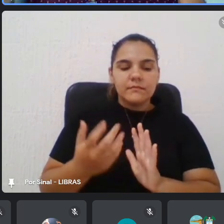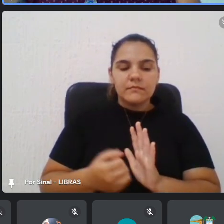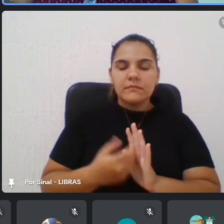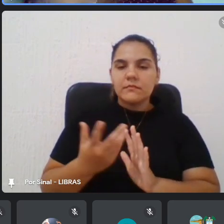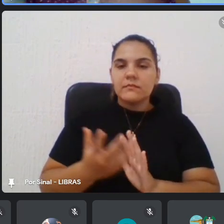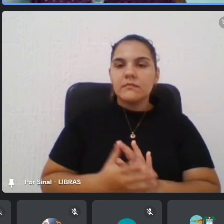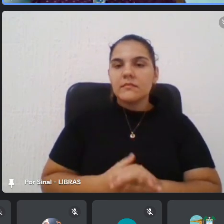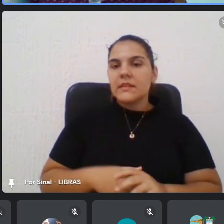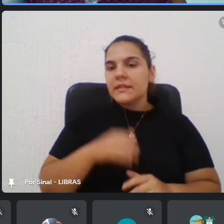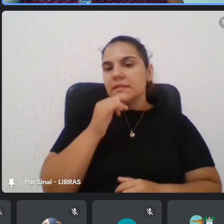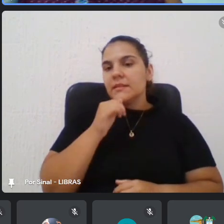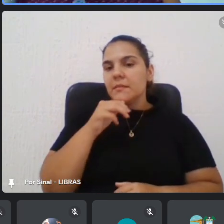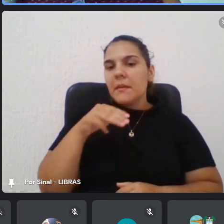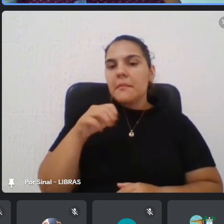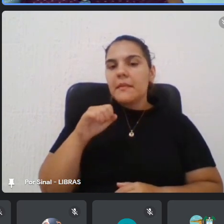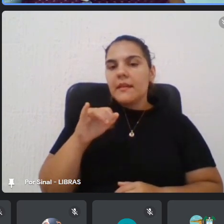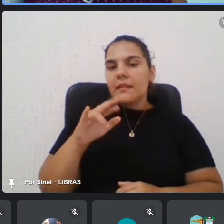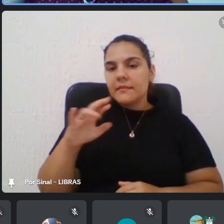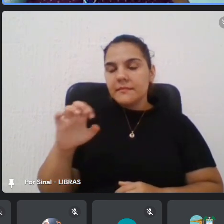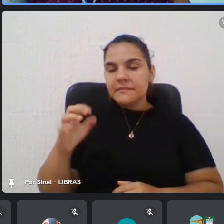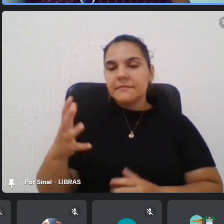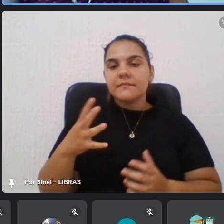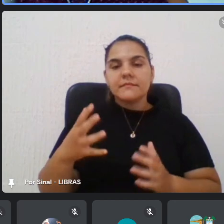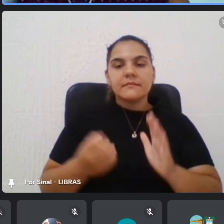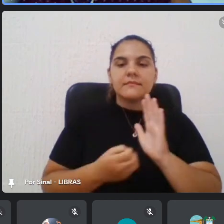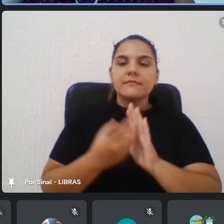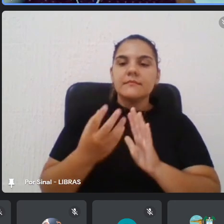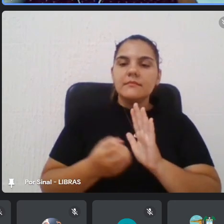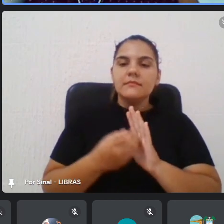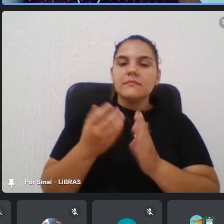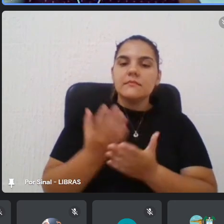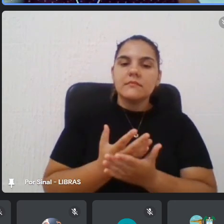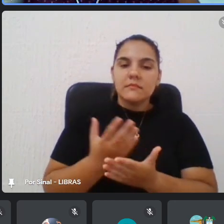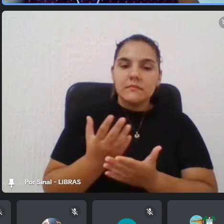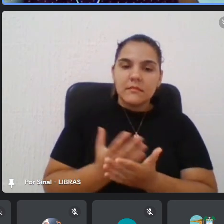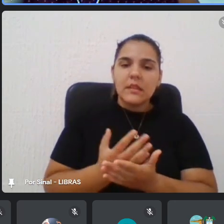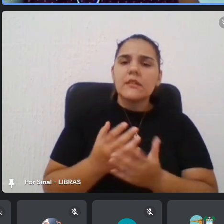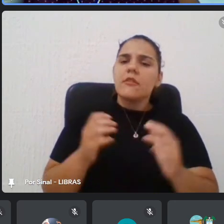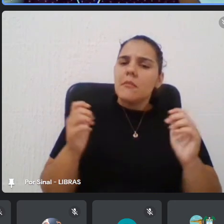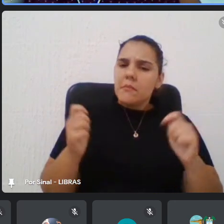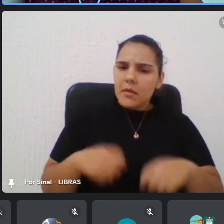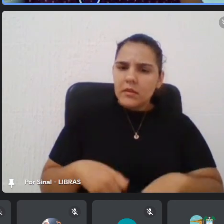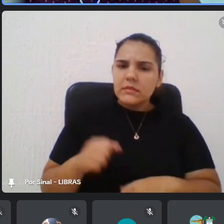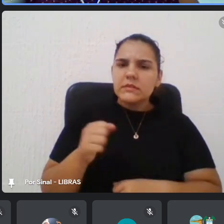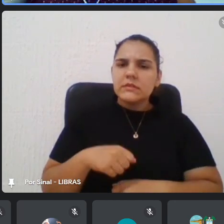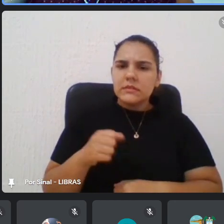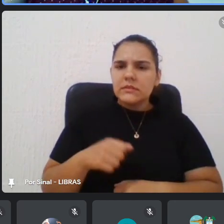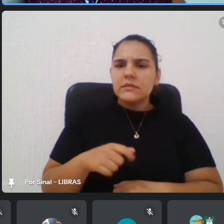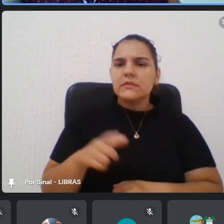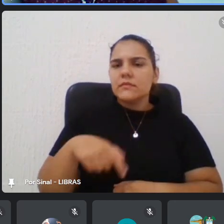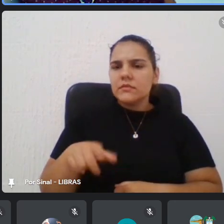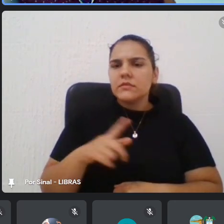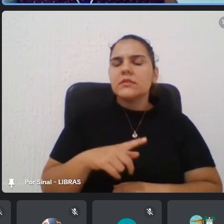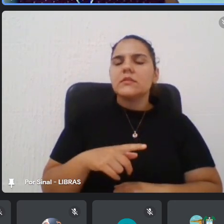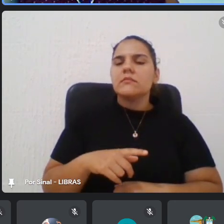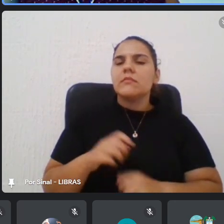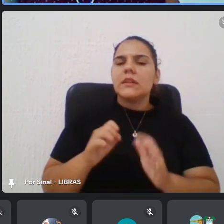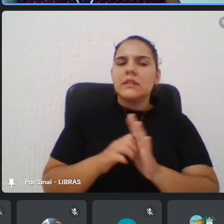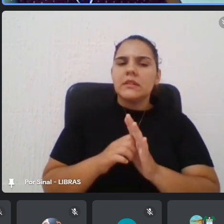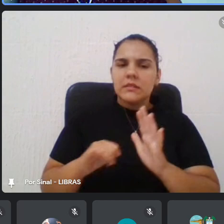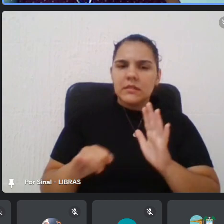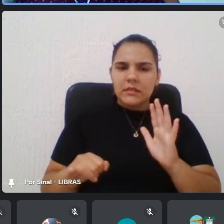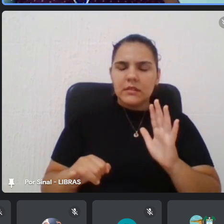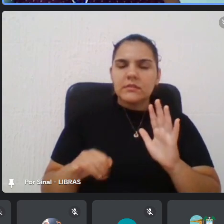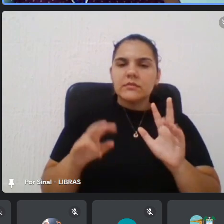livro sobre os relatos da pop rua, é possível sim você entrar no edital de publicação de conteúdo